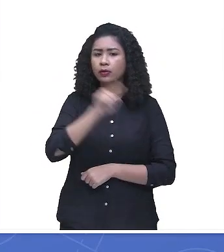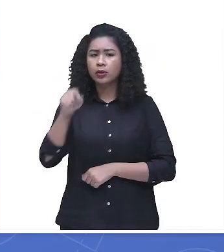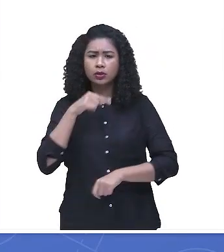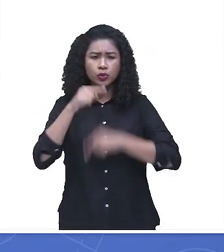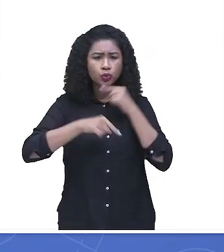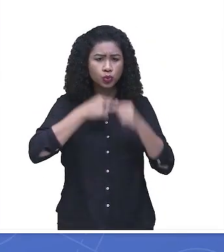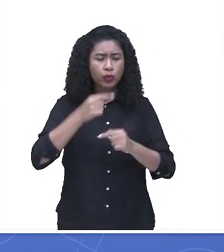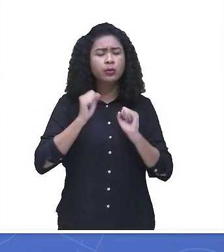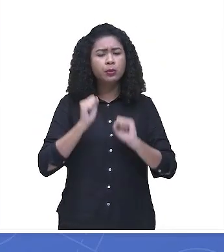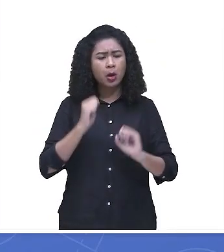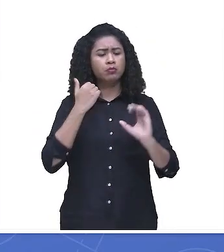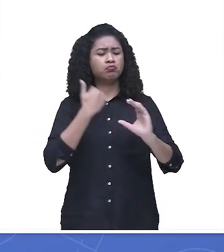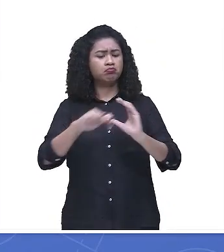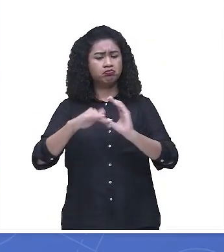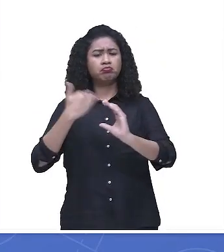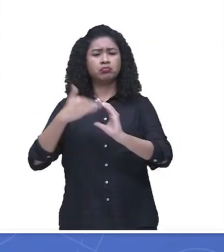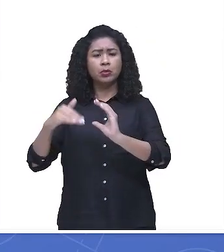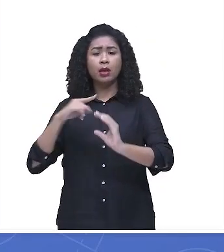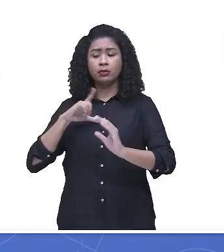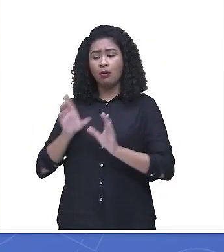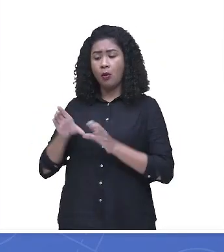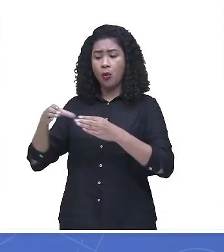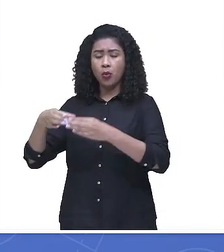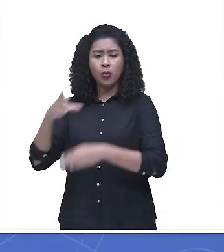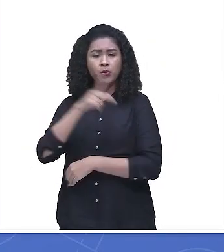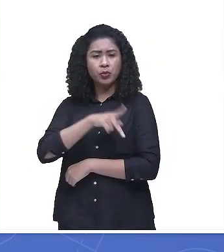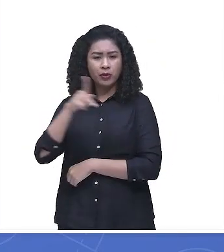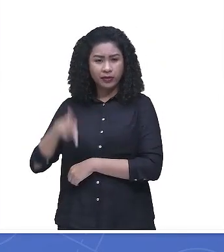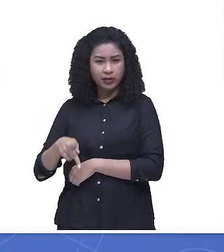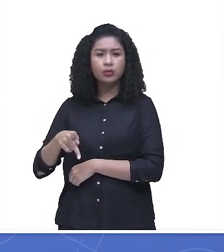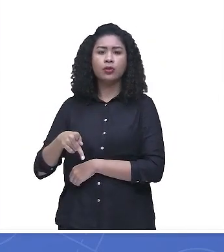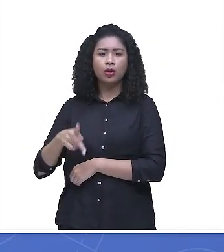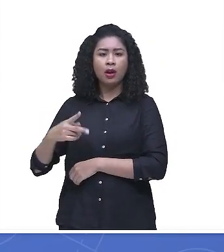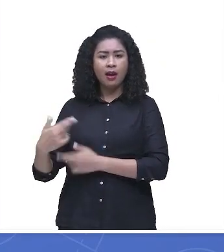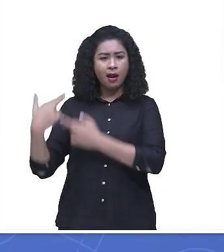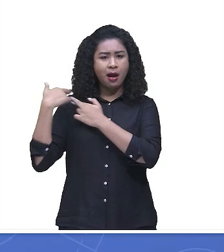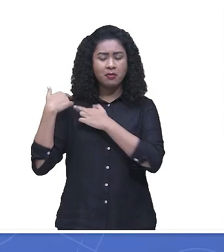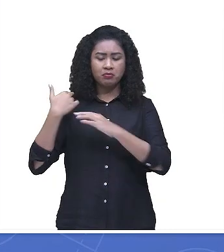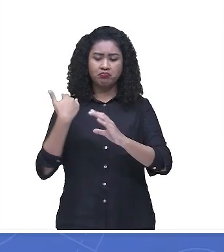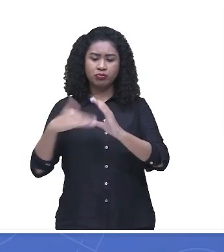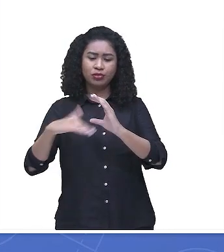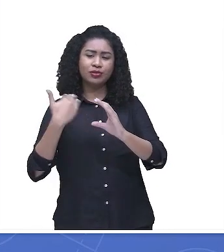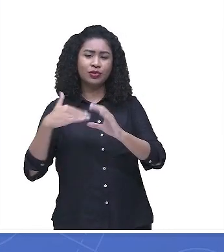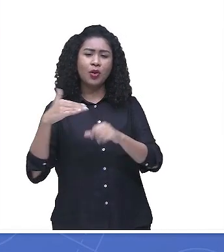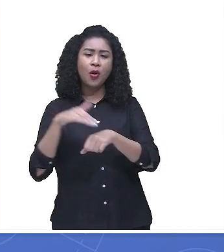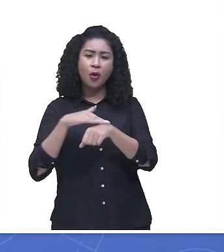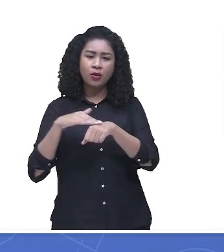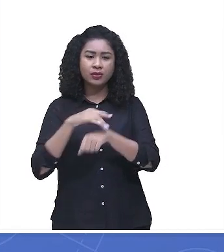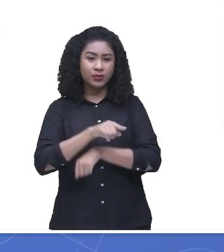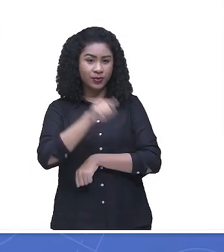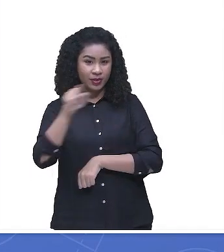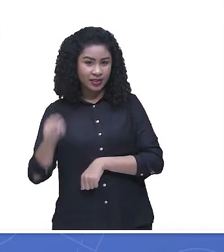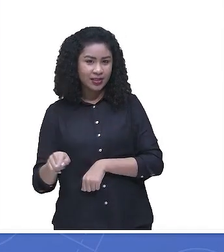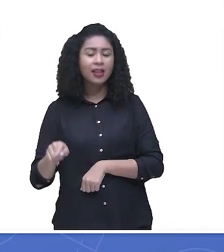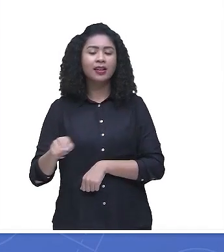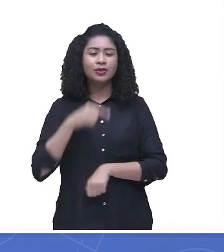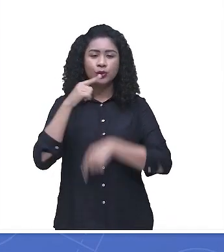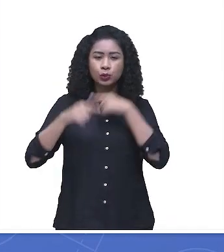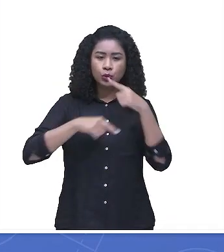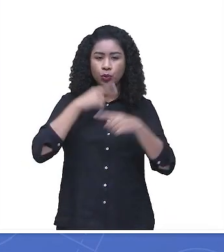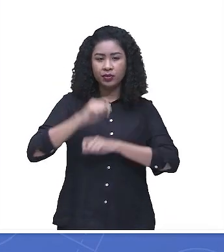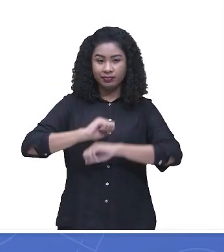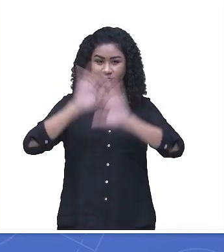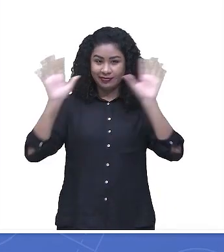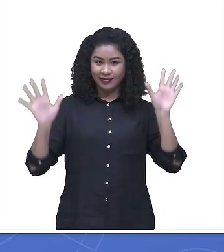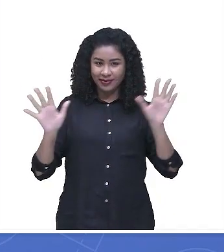nossos professores aí no chat, professora Aldilene, professora Anir, professora Isabel, estão aí presentes, tá bom? Então, olha só, vejam bem, vocês temos